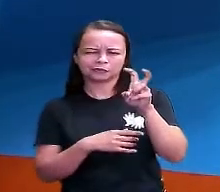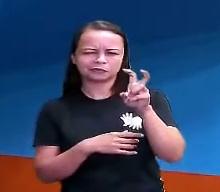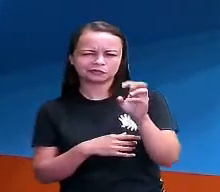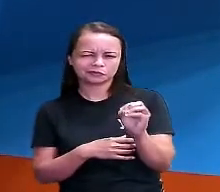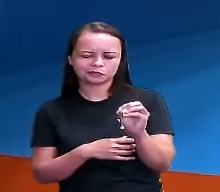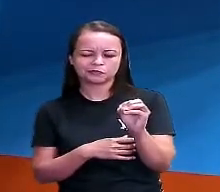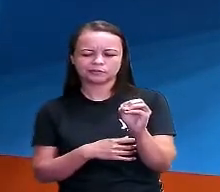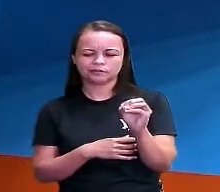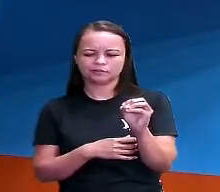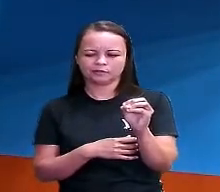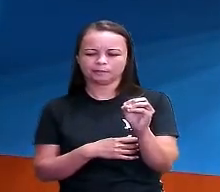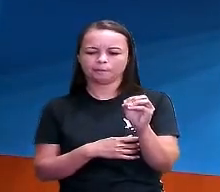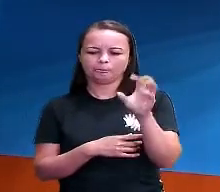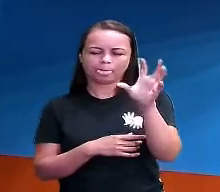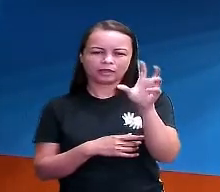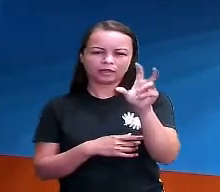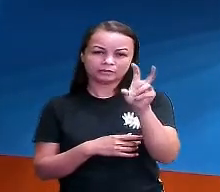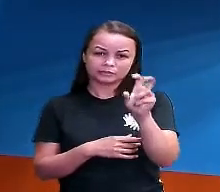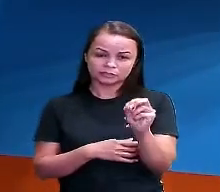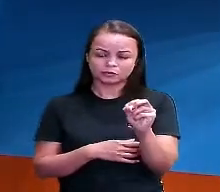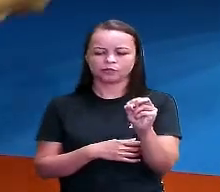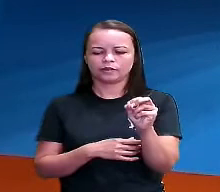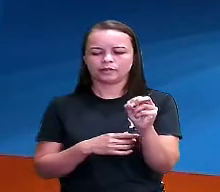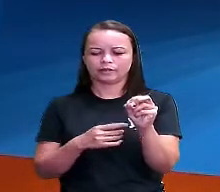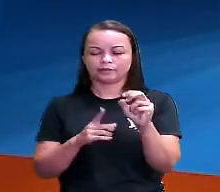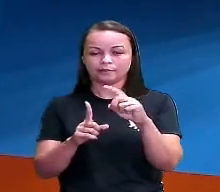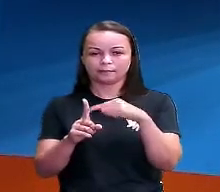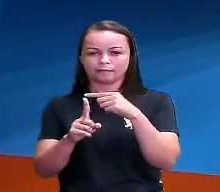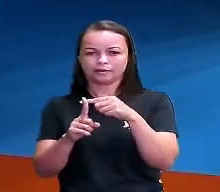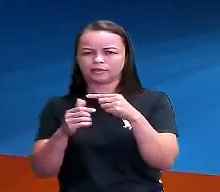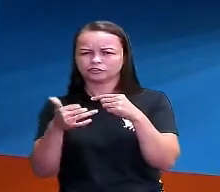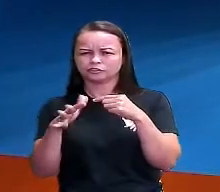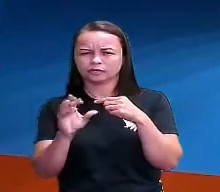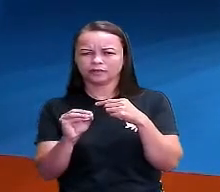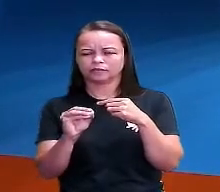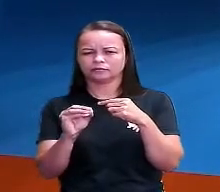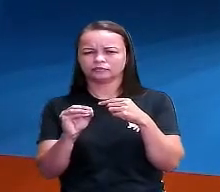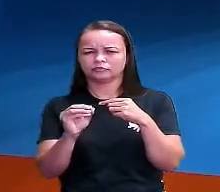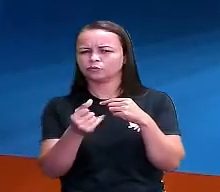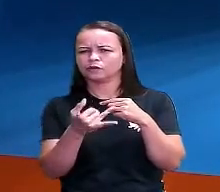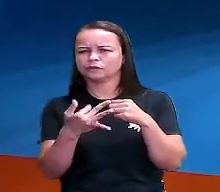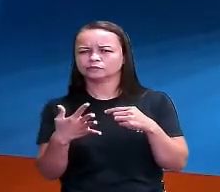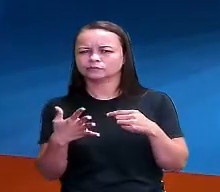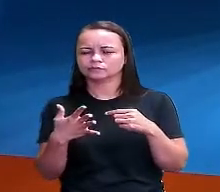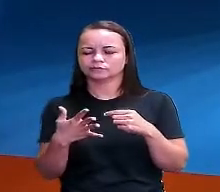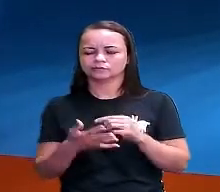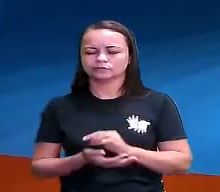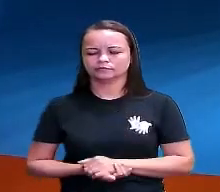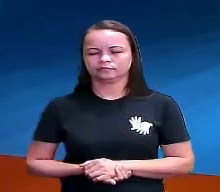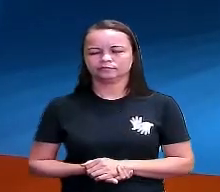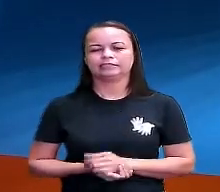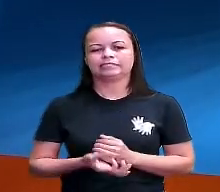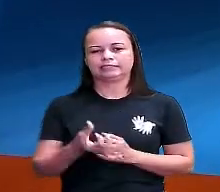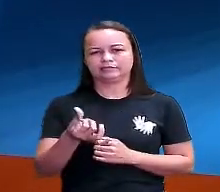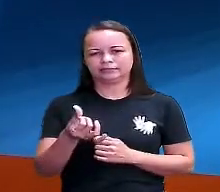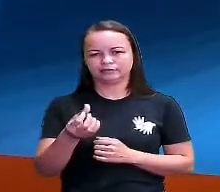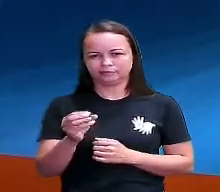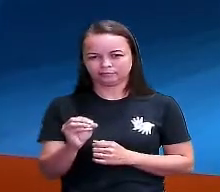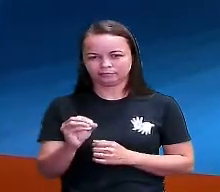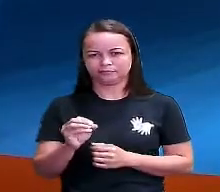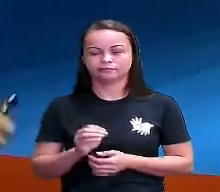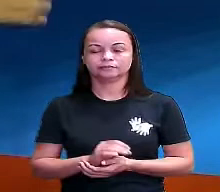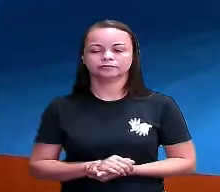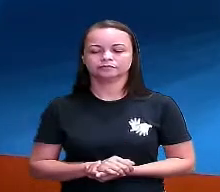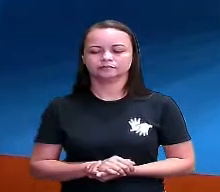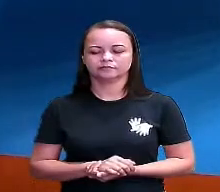50, ó, só seguir. 50 mais 10. Quanto é 50 mais 10, gente? 60, né?